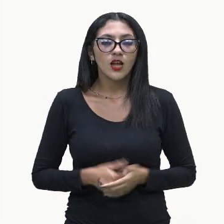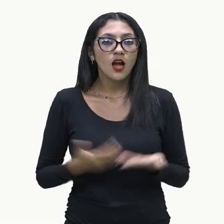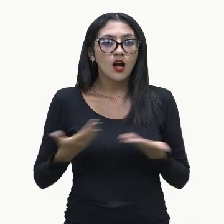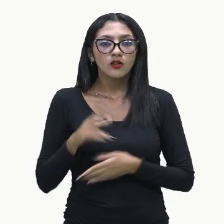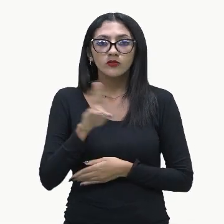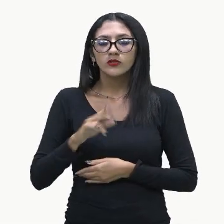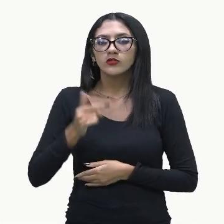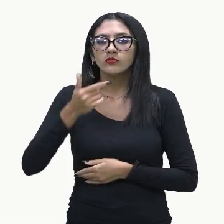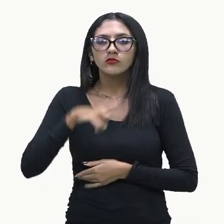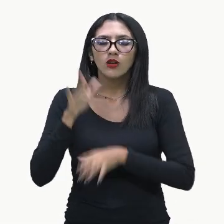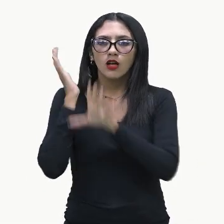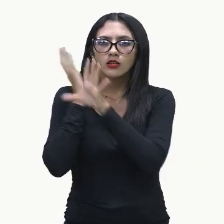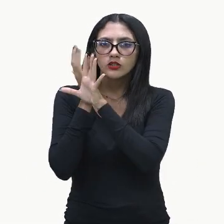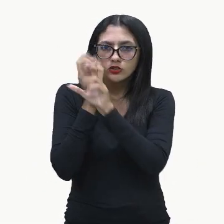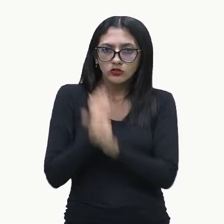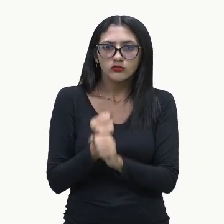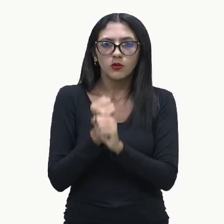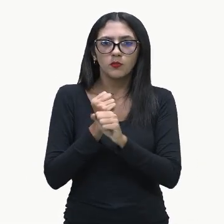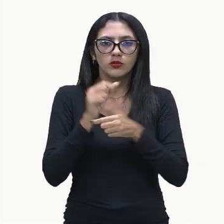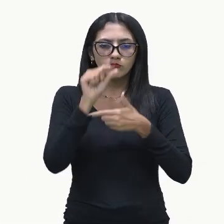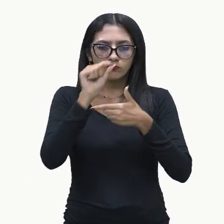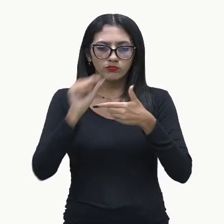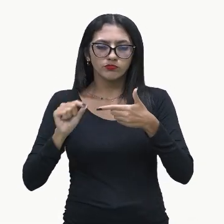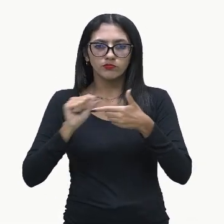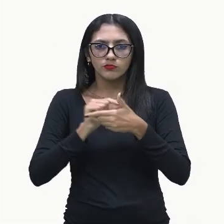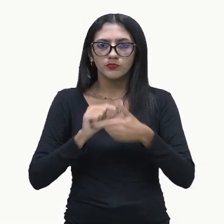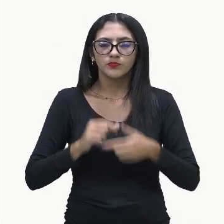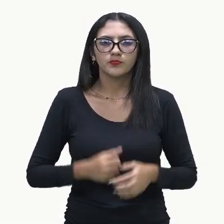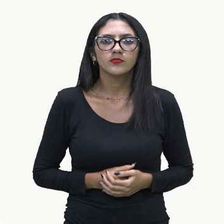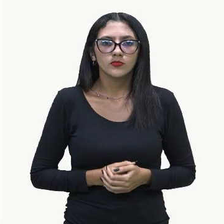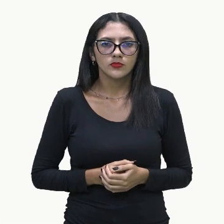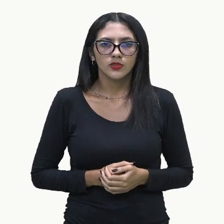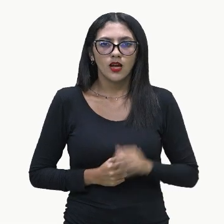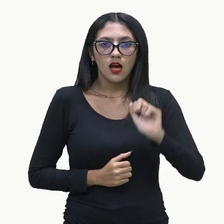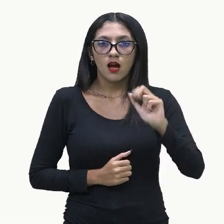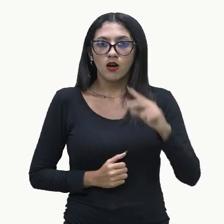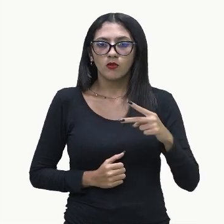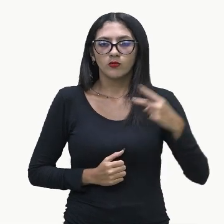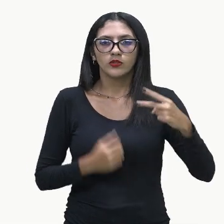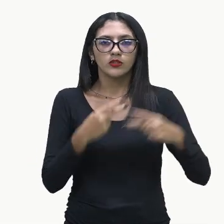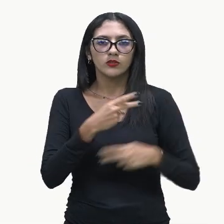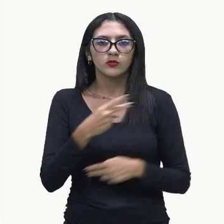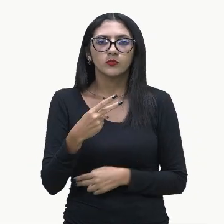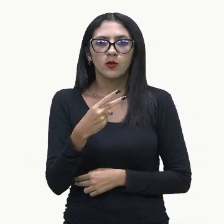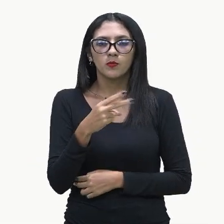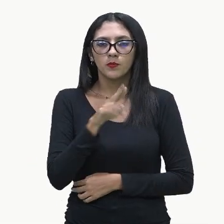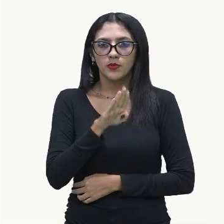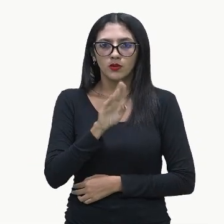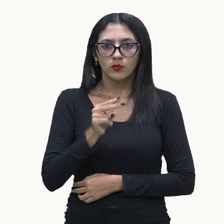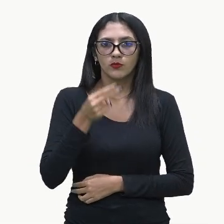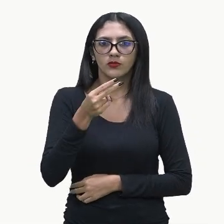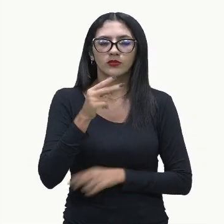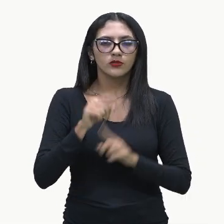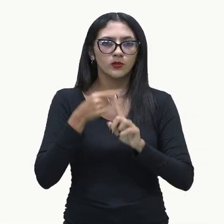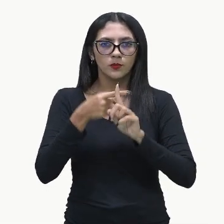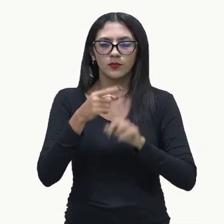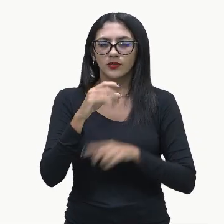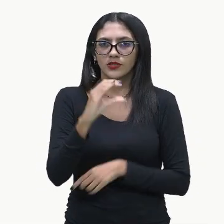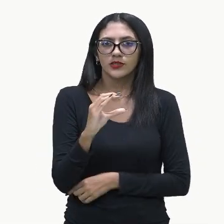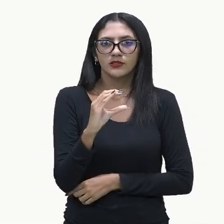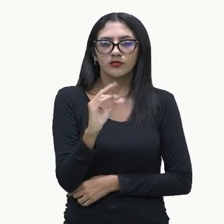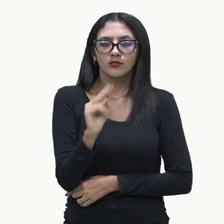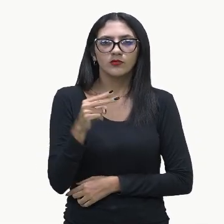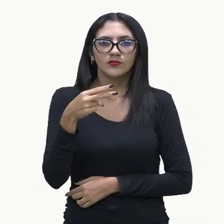nosso teorema de Pitágoras. A ao quadrado vai ser igual a b ao quadrado mais c ao